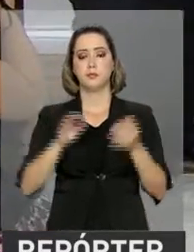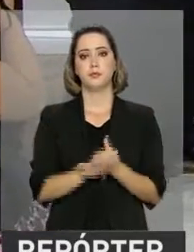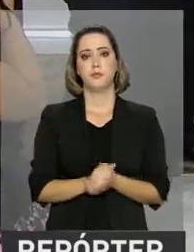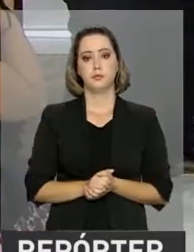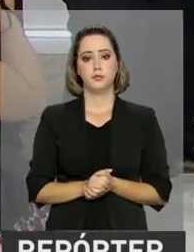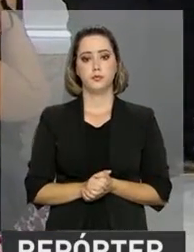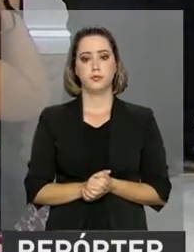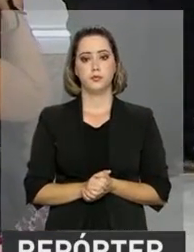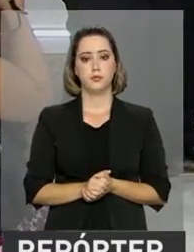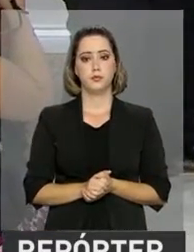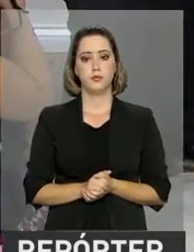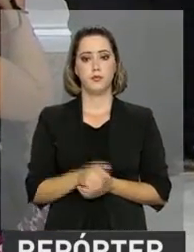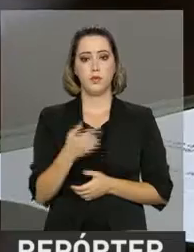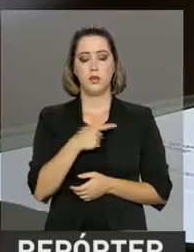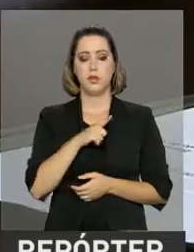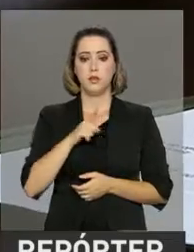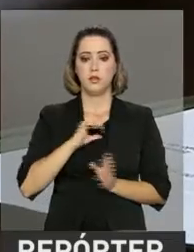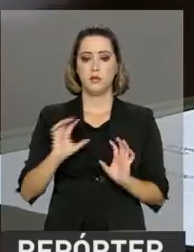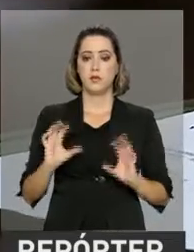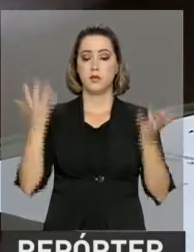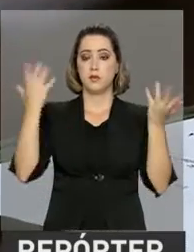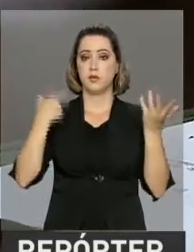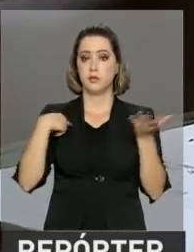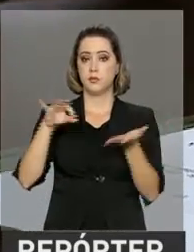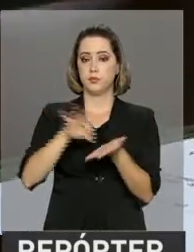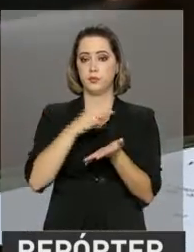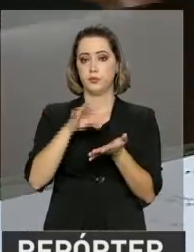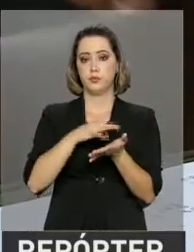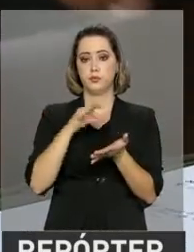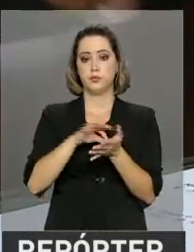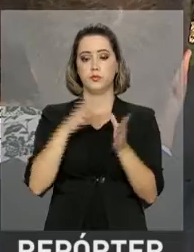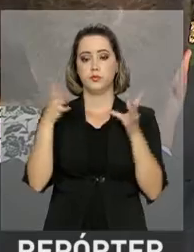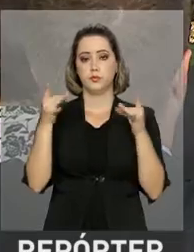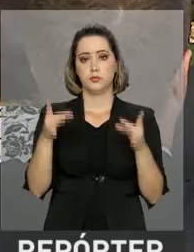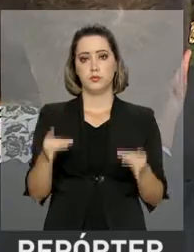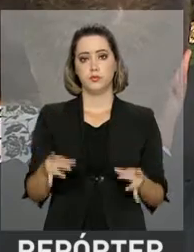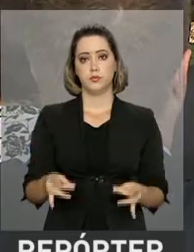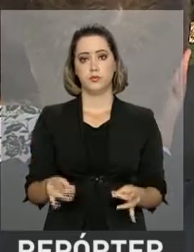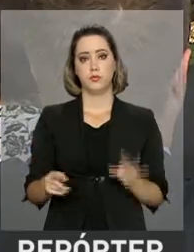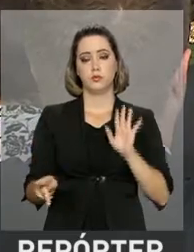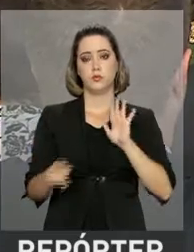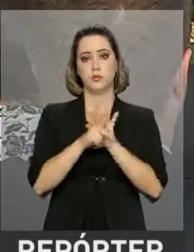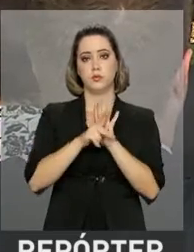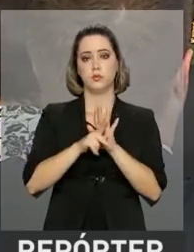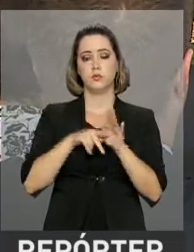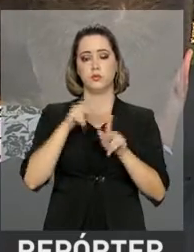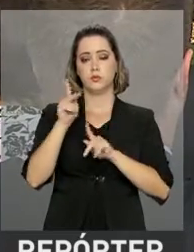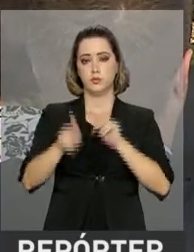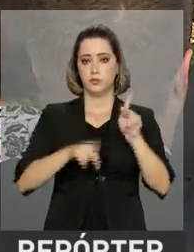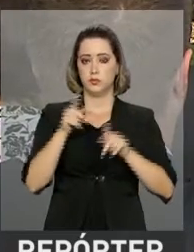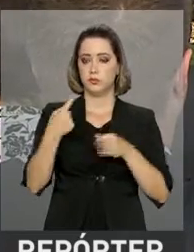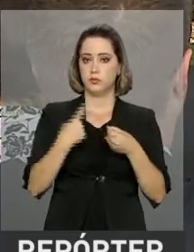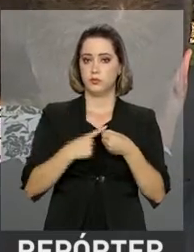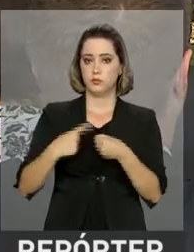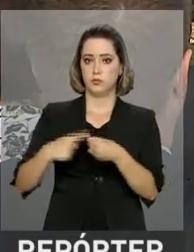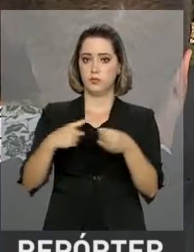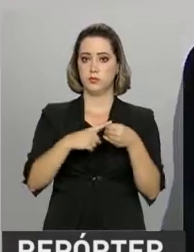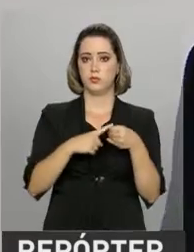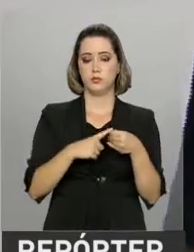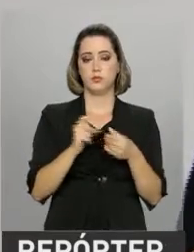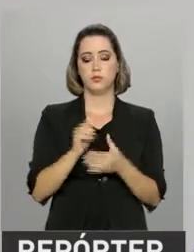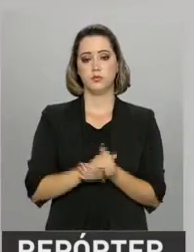a cerimônia de sanção da lei o presidente michel temer destacou o papel da cidade na economia de santa catarina e do